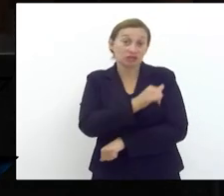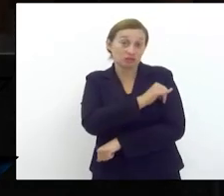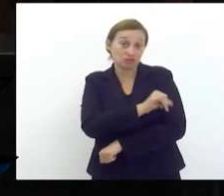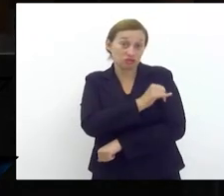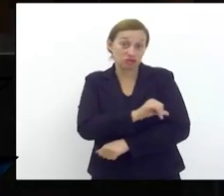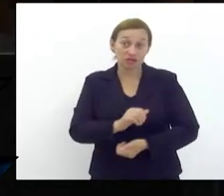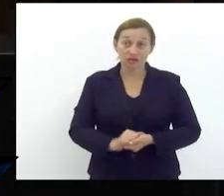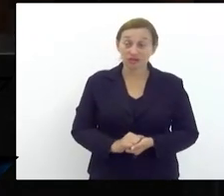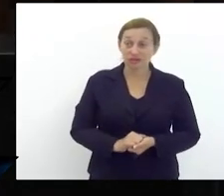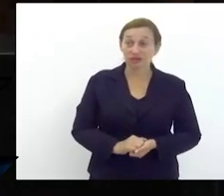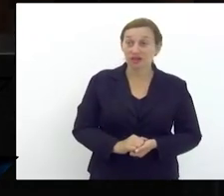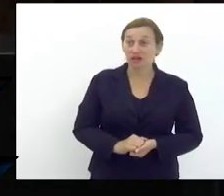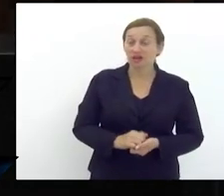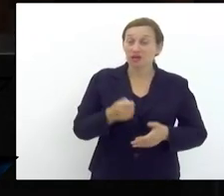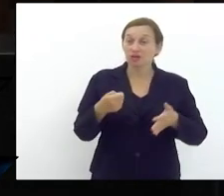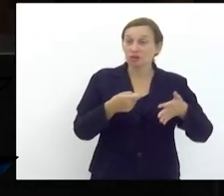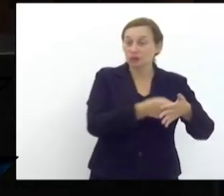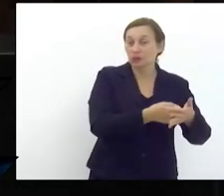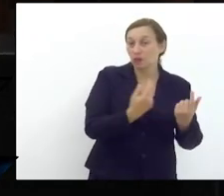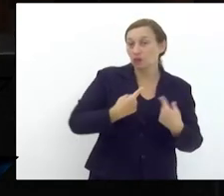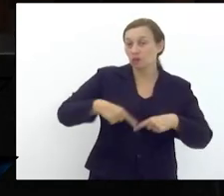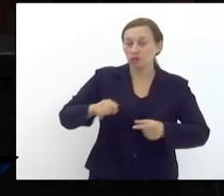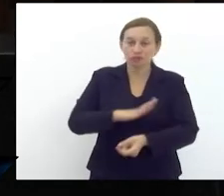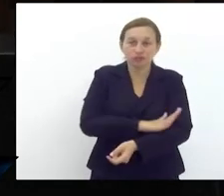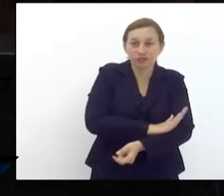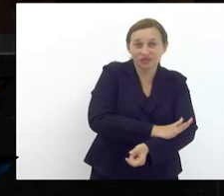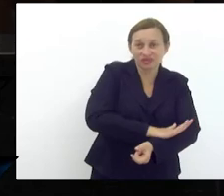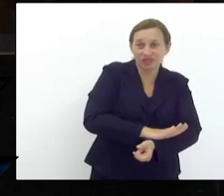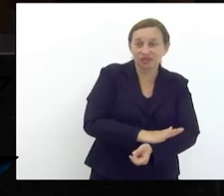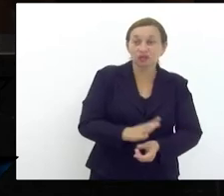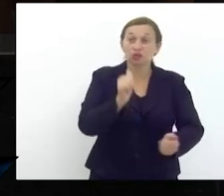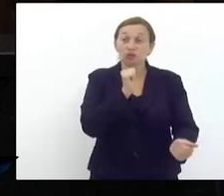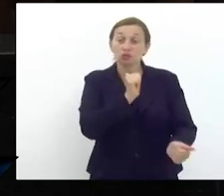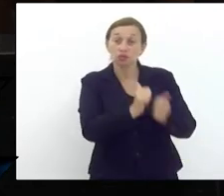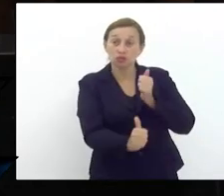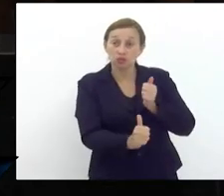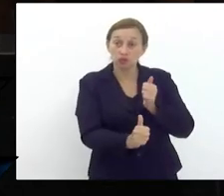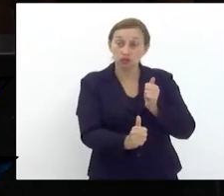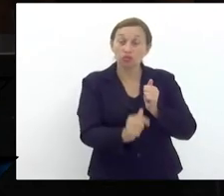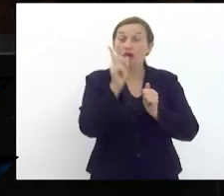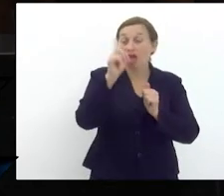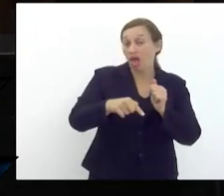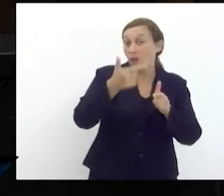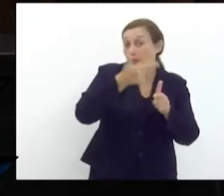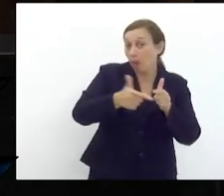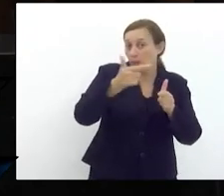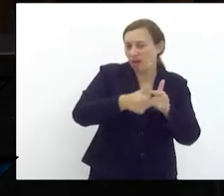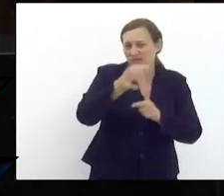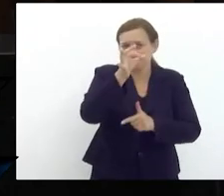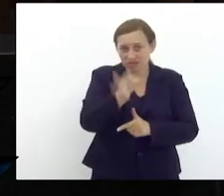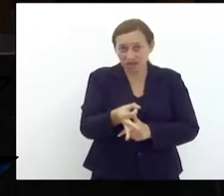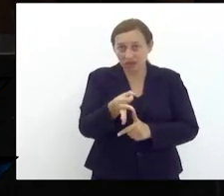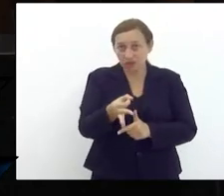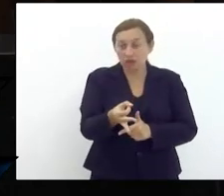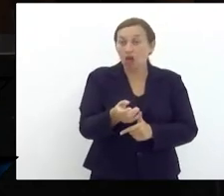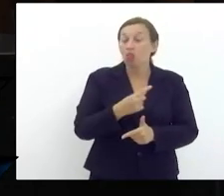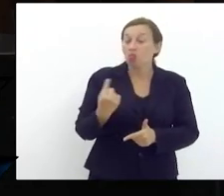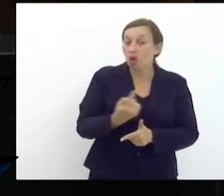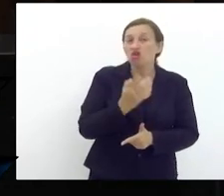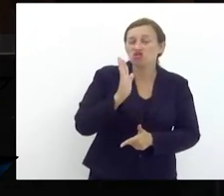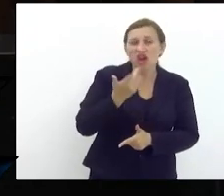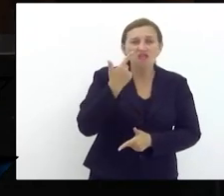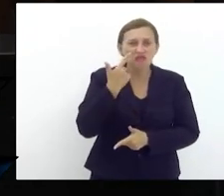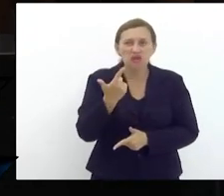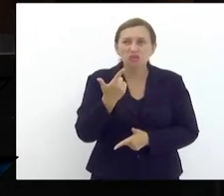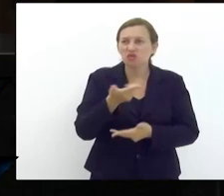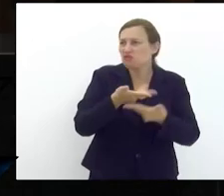que a denúncia contra o racismo o racismo no futebol é um problema concreto nós já vimos